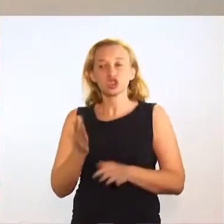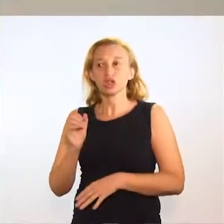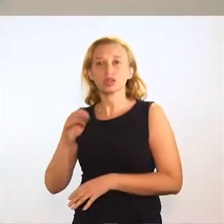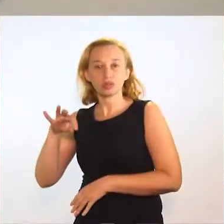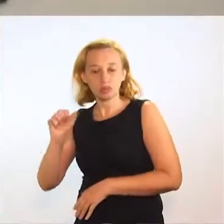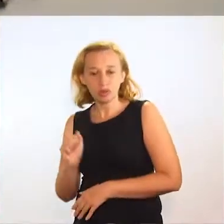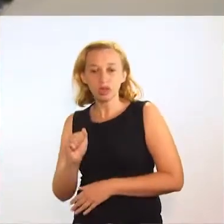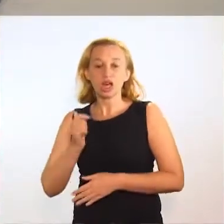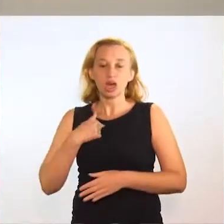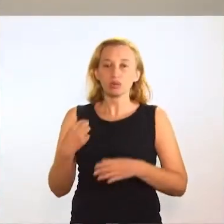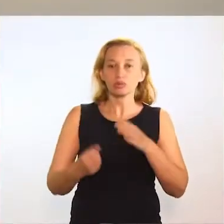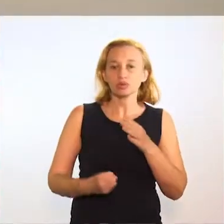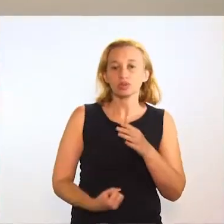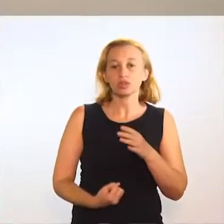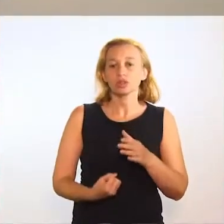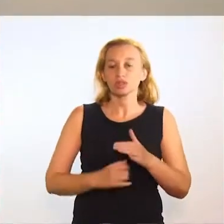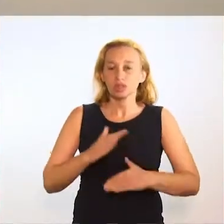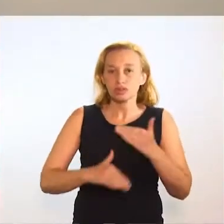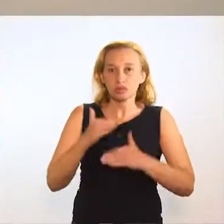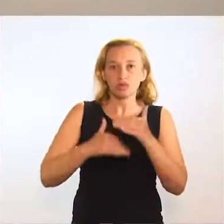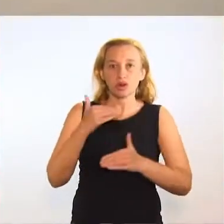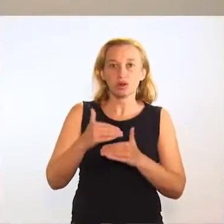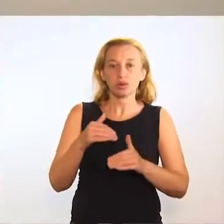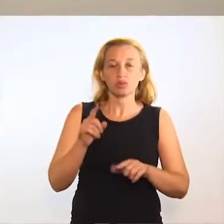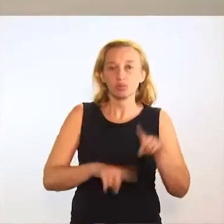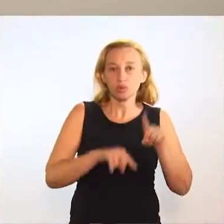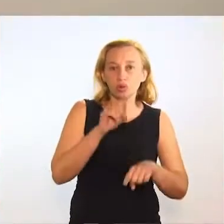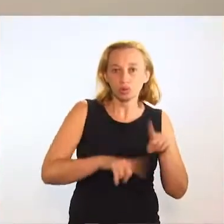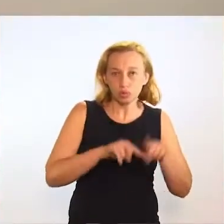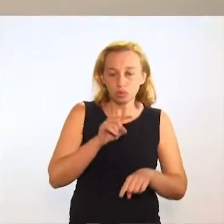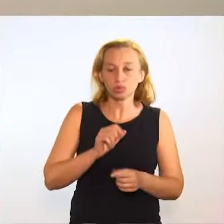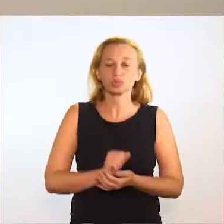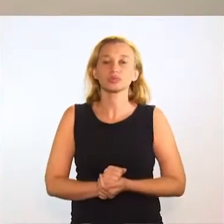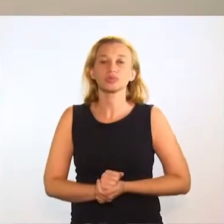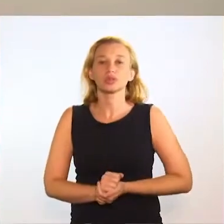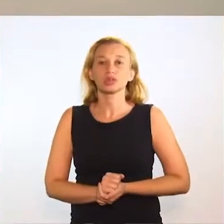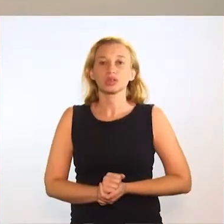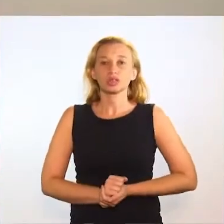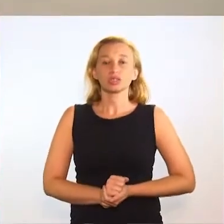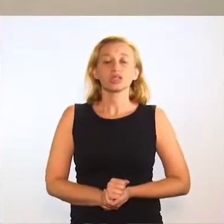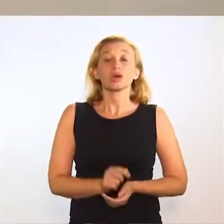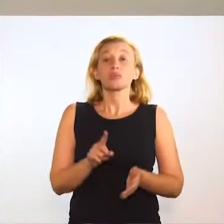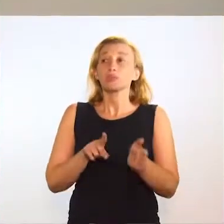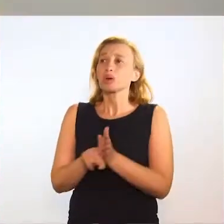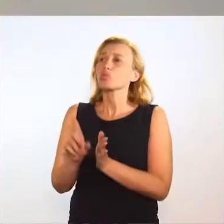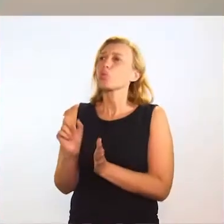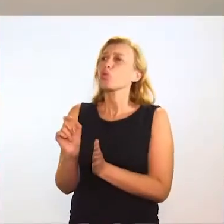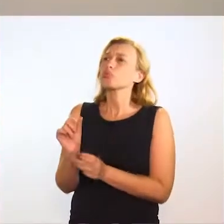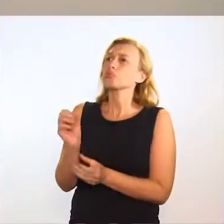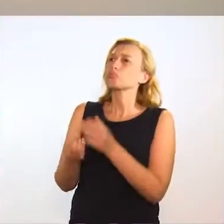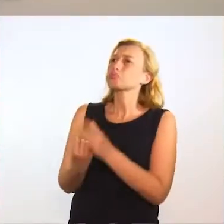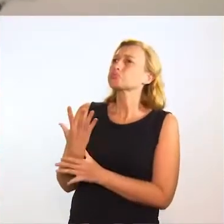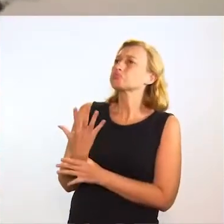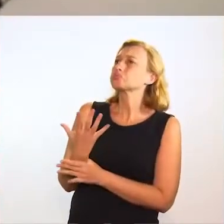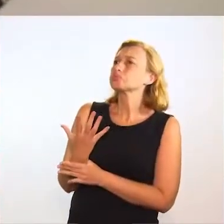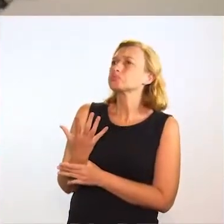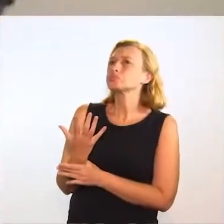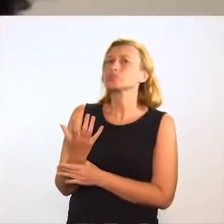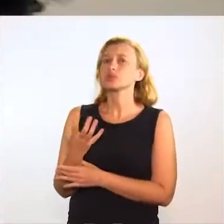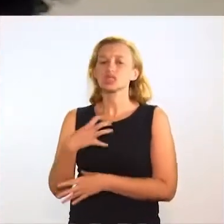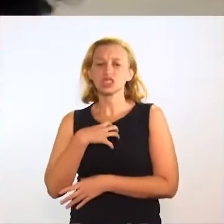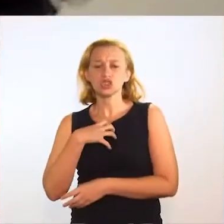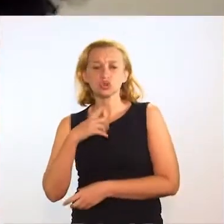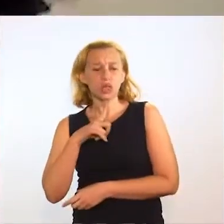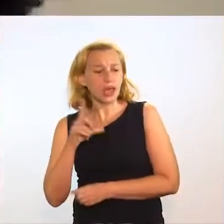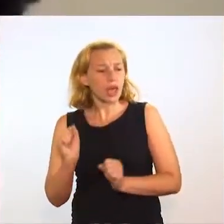Box, eu comecei a desenvolver o produto, a gente sempre gosta de fazer uma cocriação junto com elas, então a gente perguntou, olha, o que a gente pode produzir e que